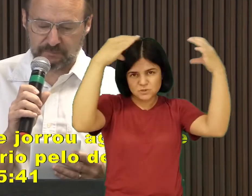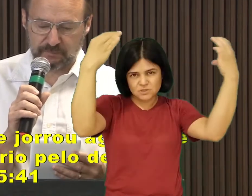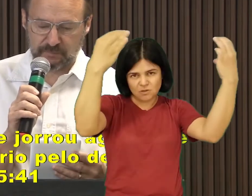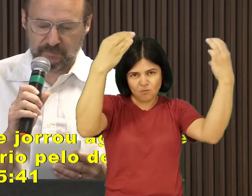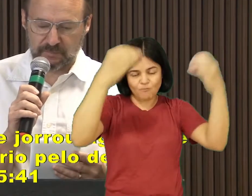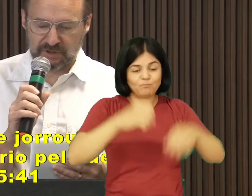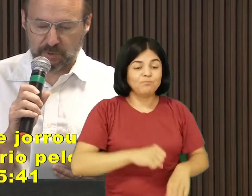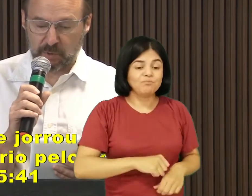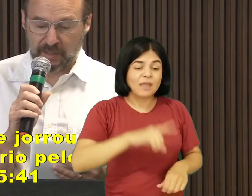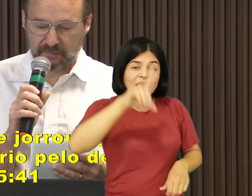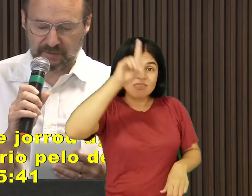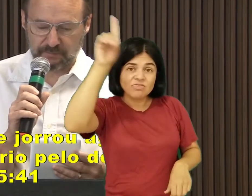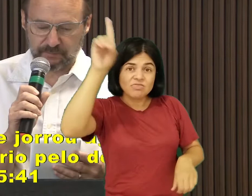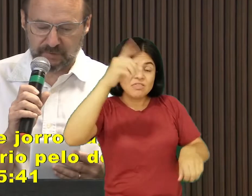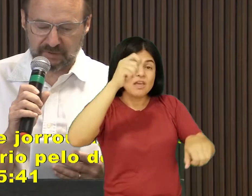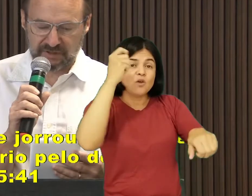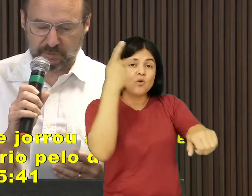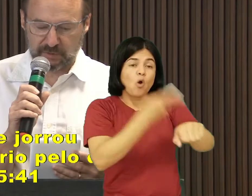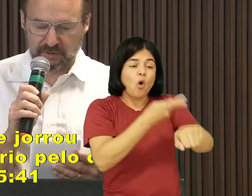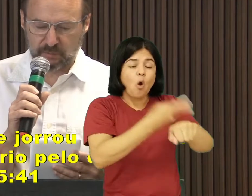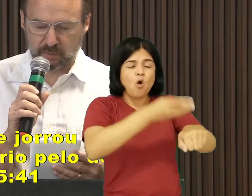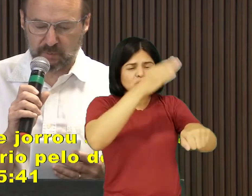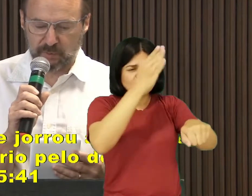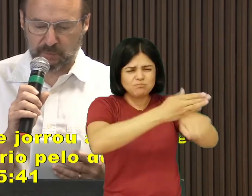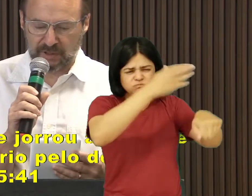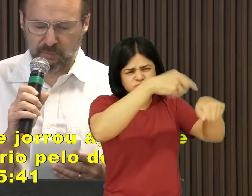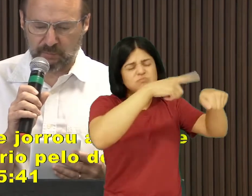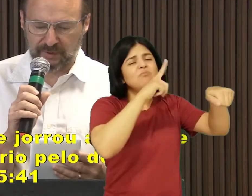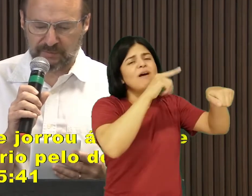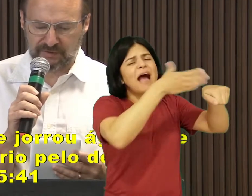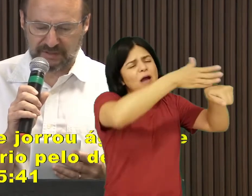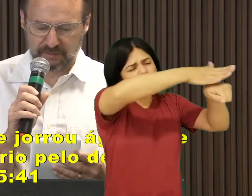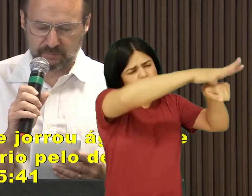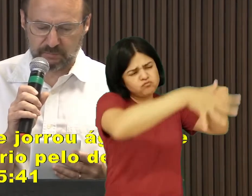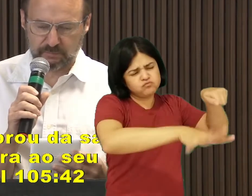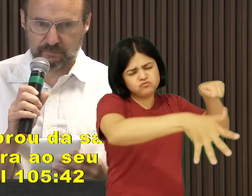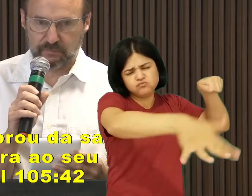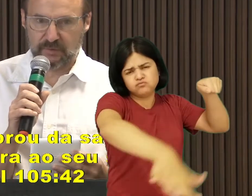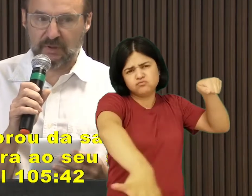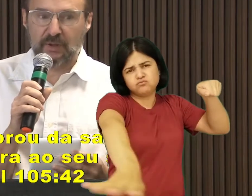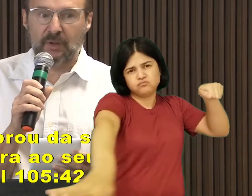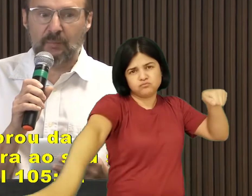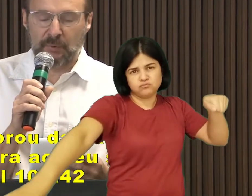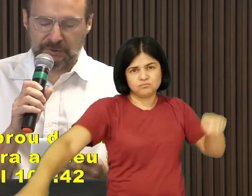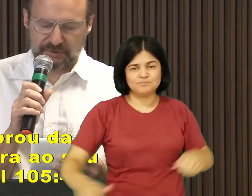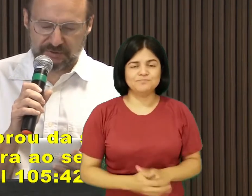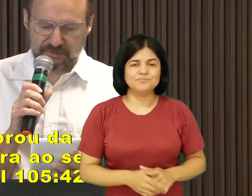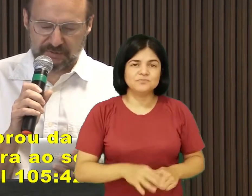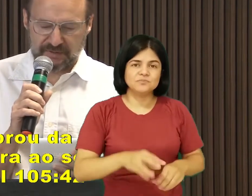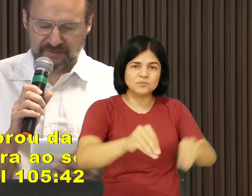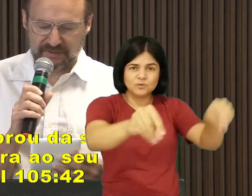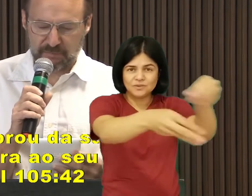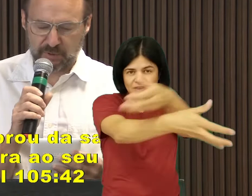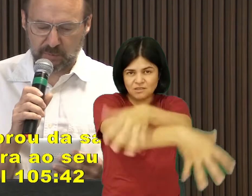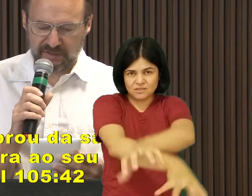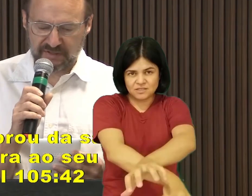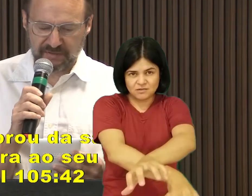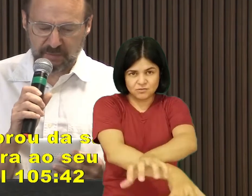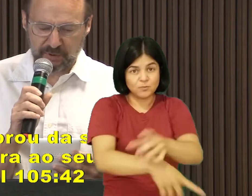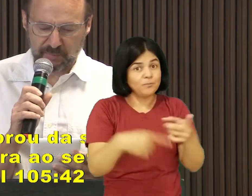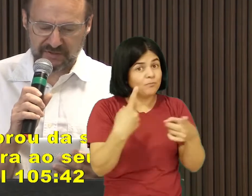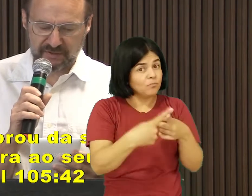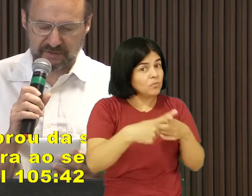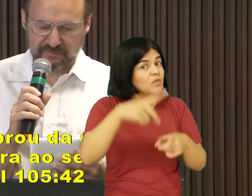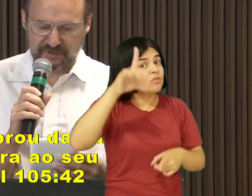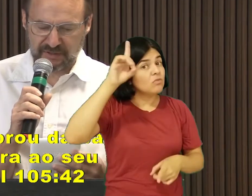rocha e jorrou água, que escorreu como um rio pelo deserto. Pois ele se lembrou da